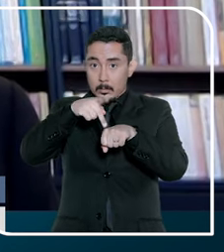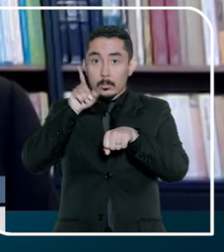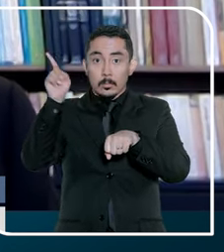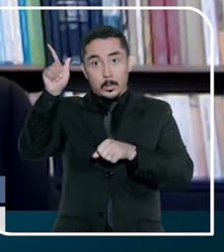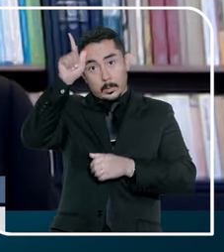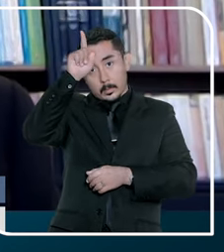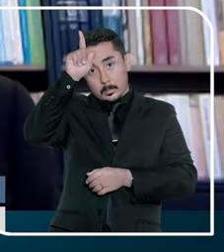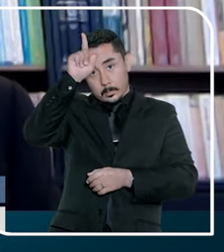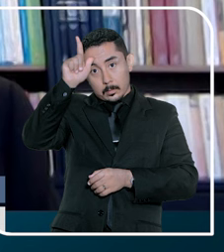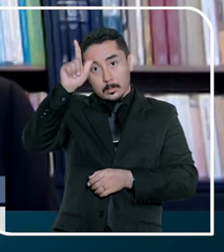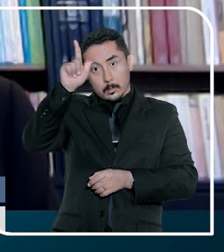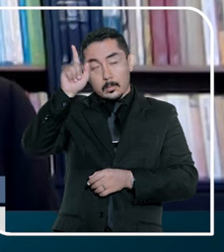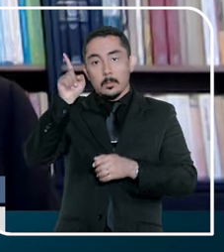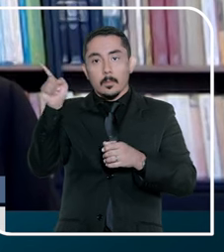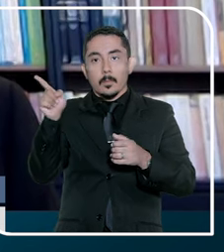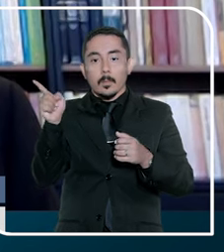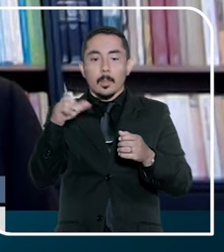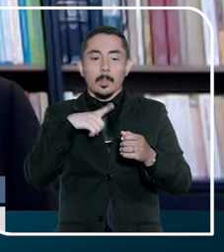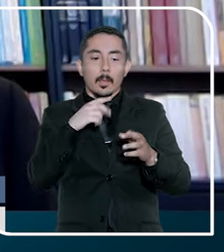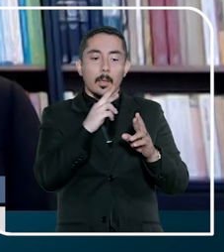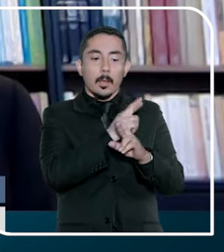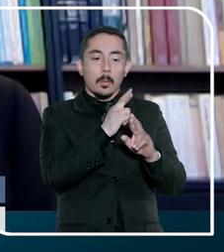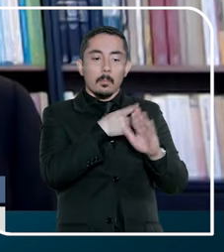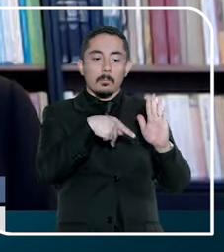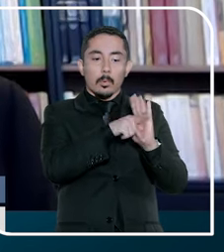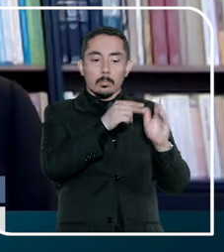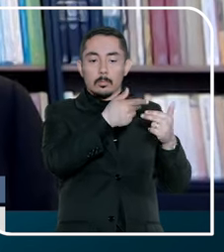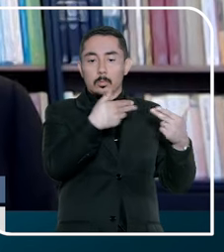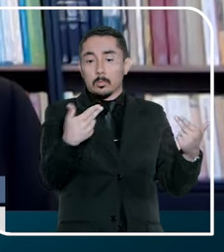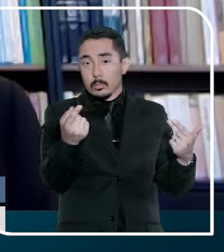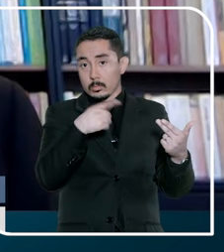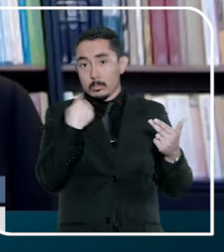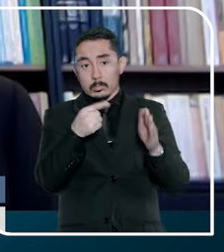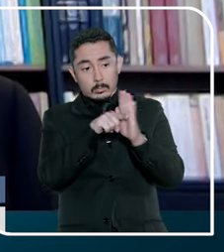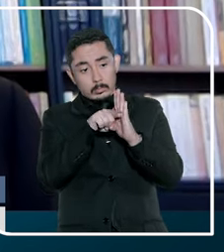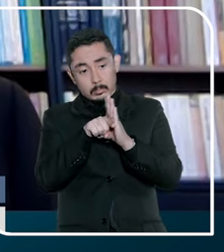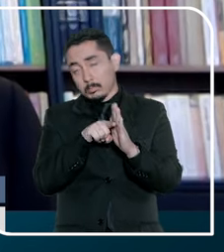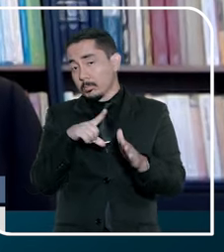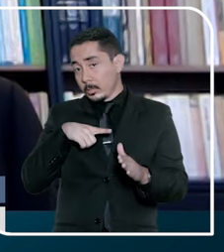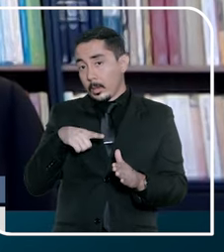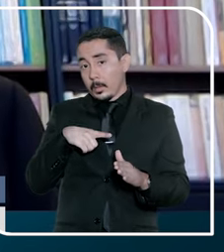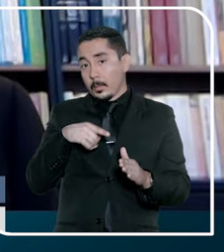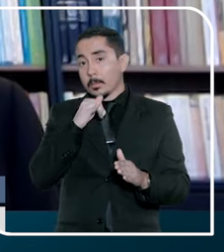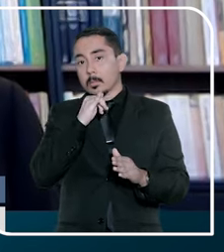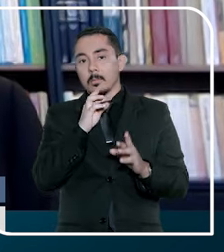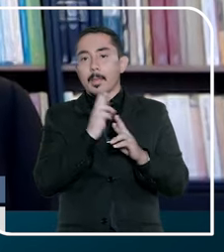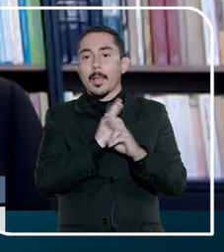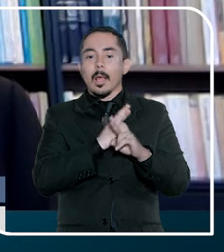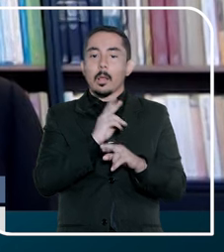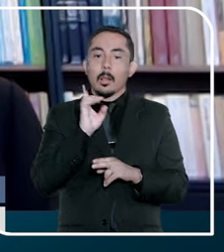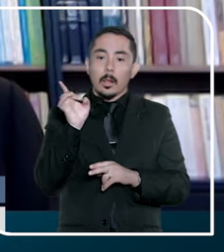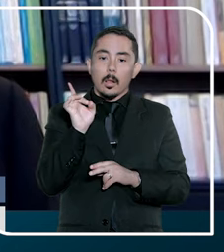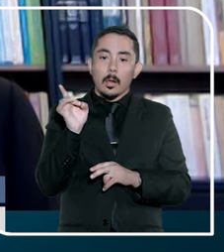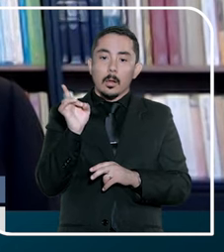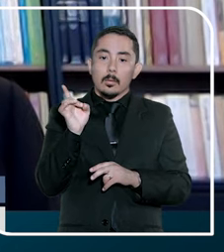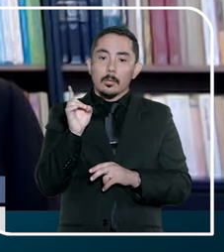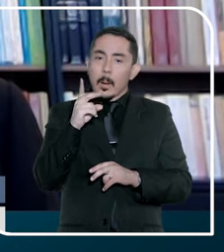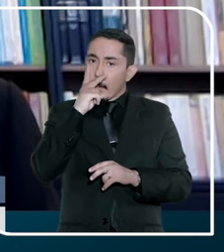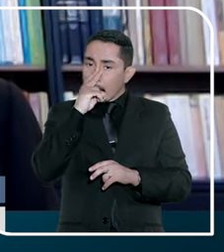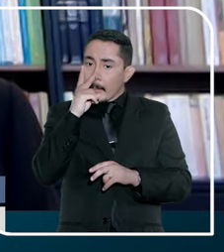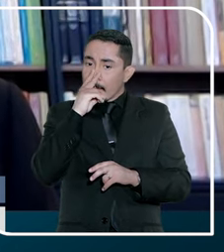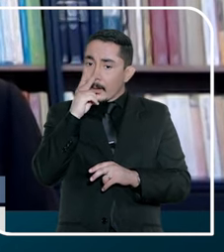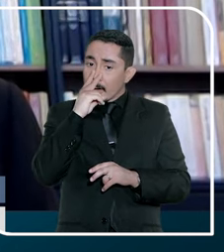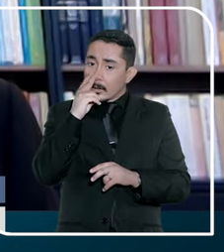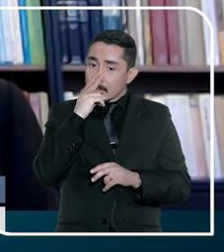lá uma relação de aspectos a serem considerados E essas relações elas são bastante parecidas com a